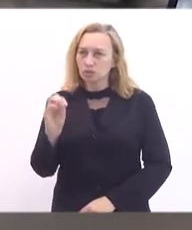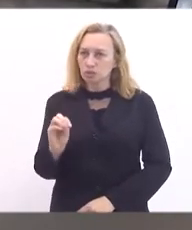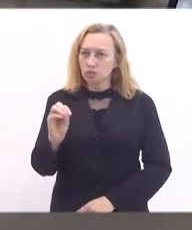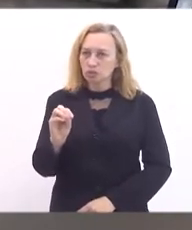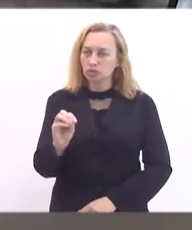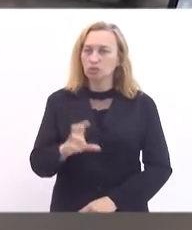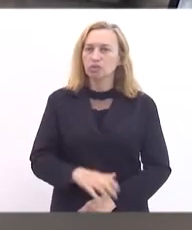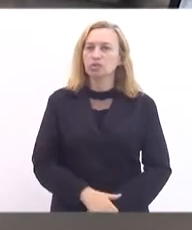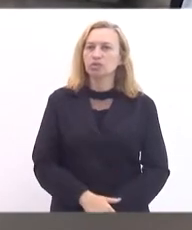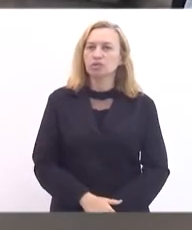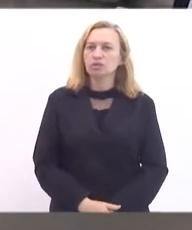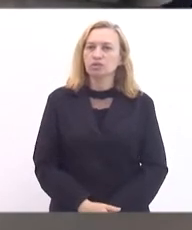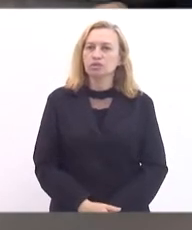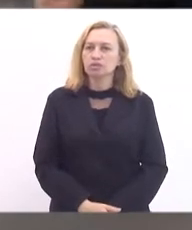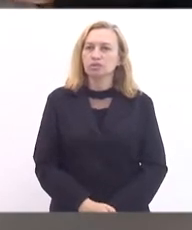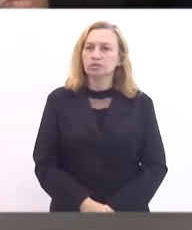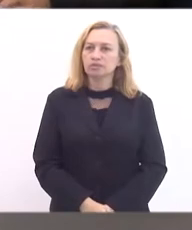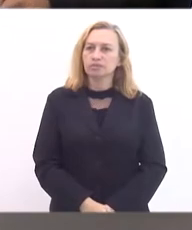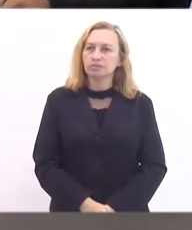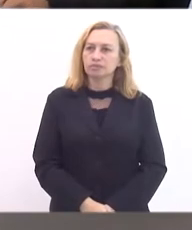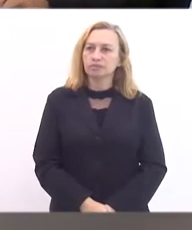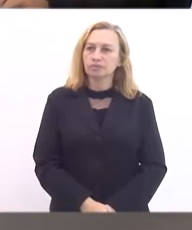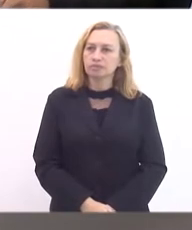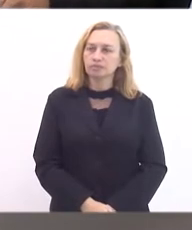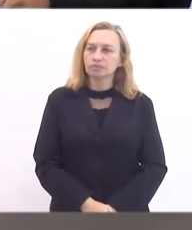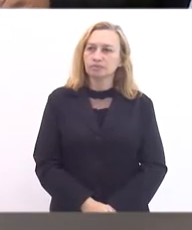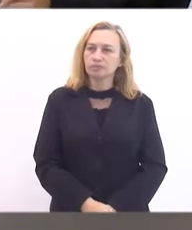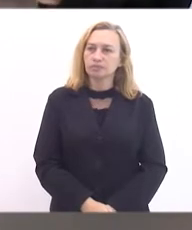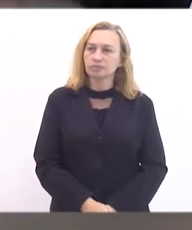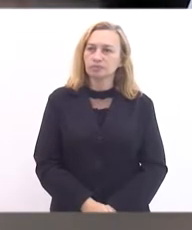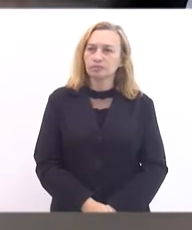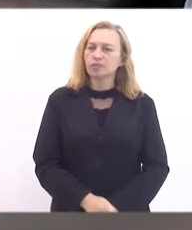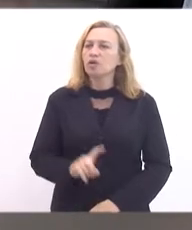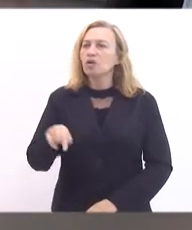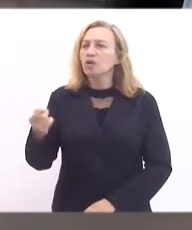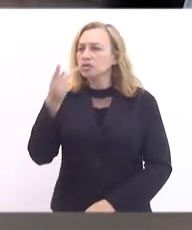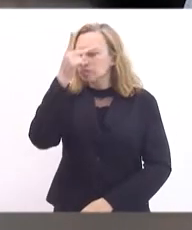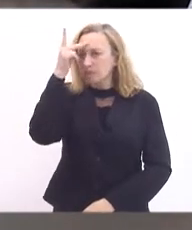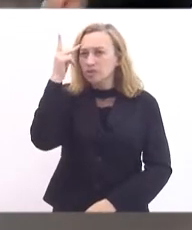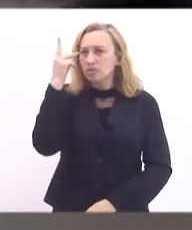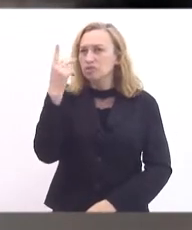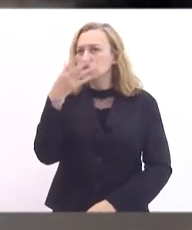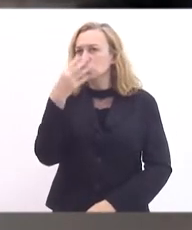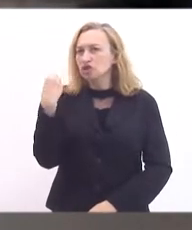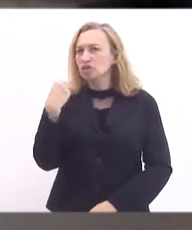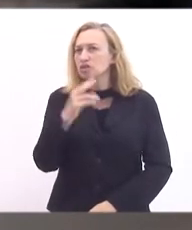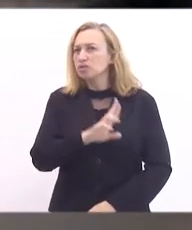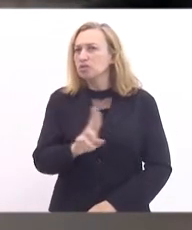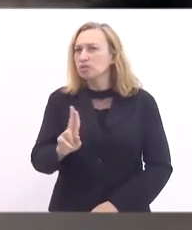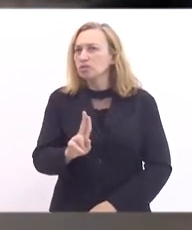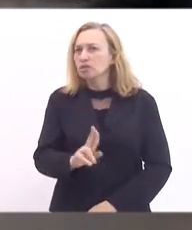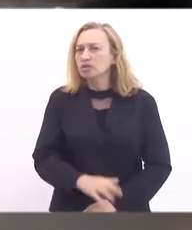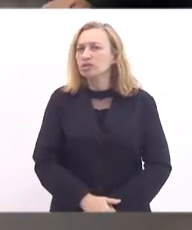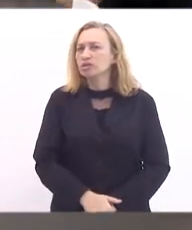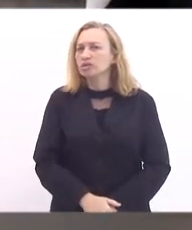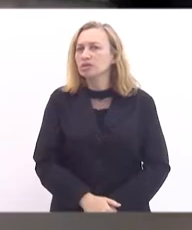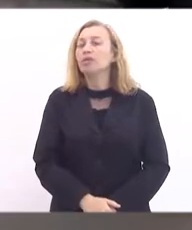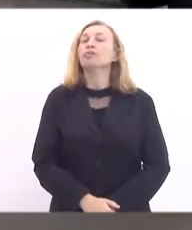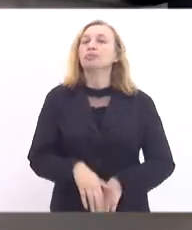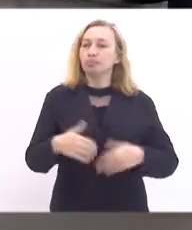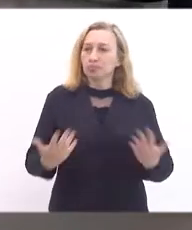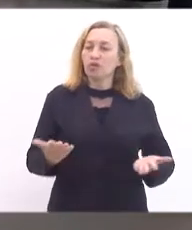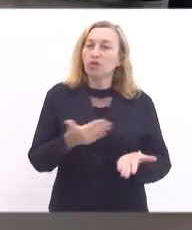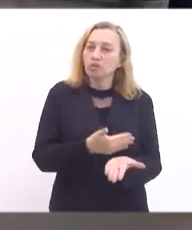o país se mais alguém Tá bom então